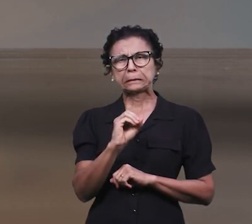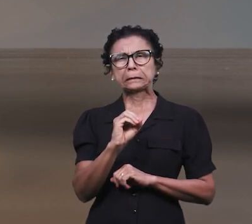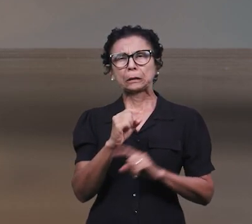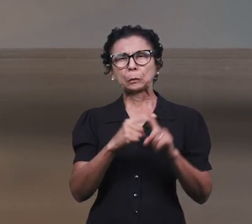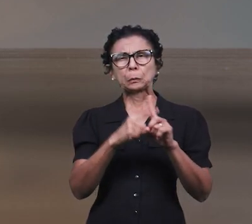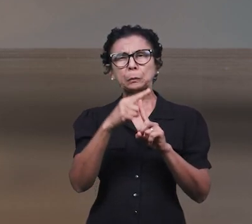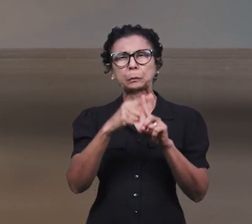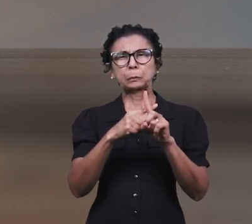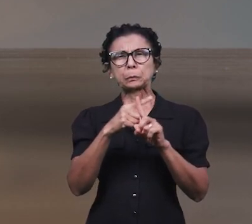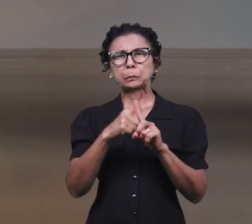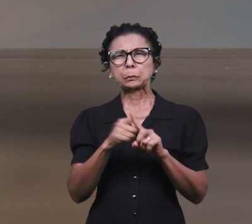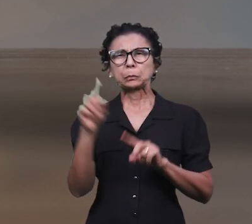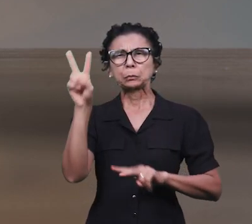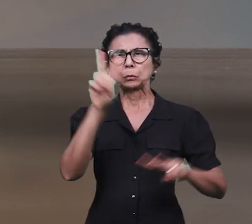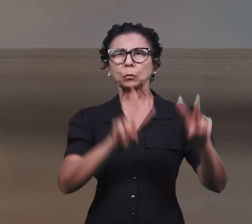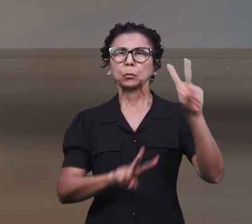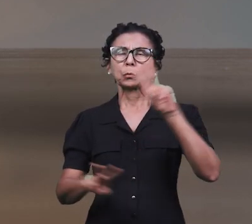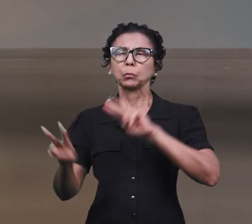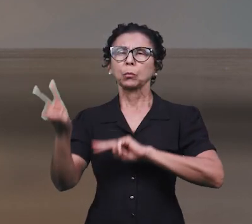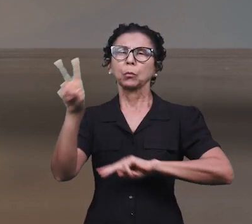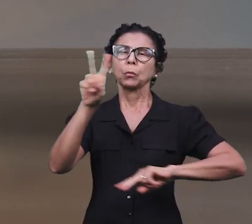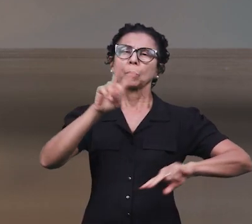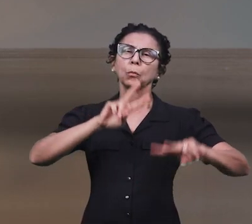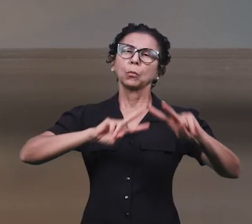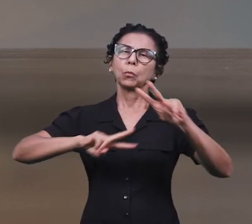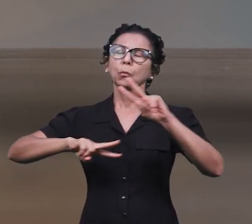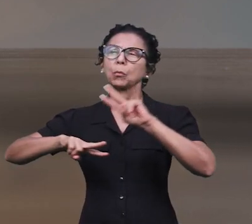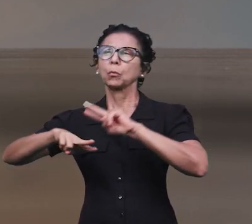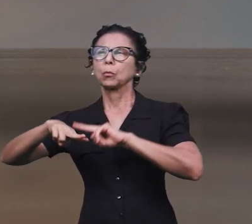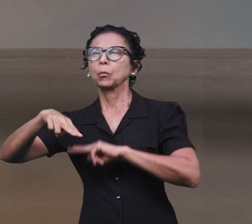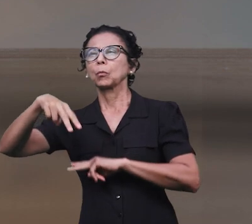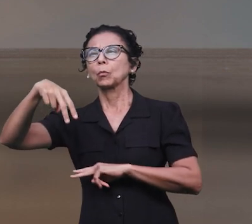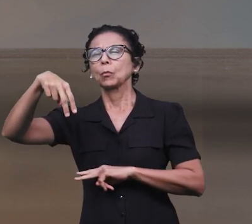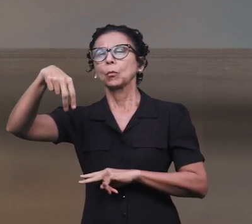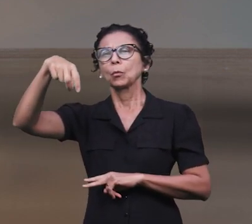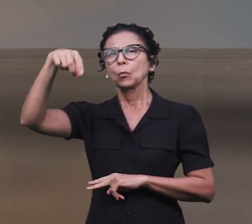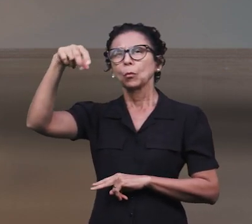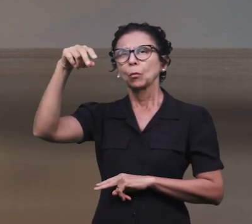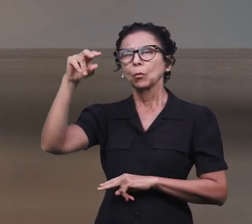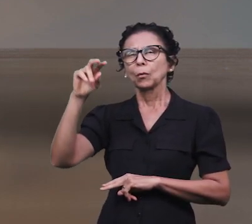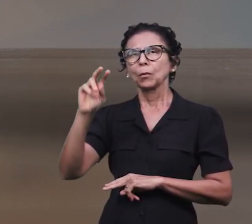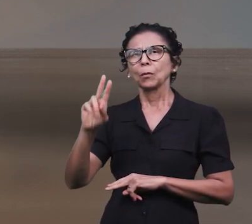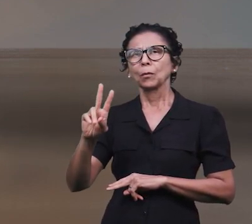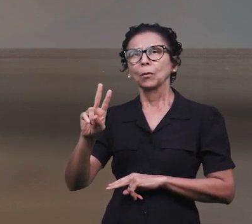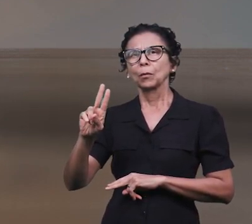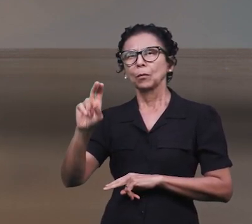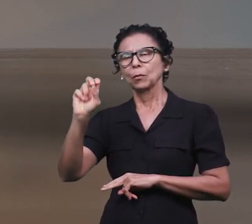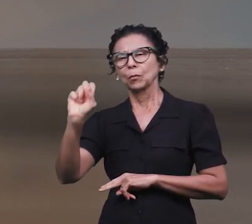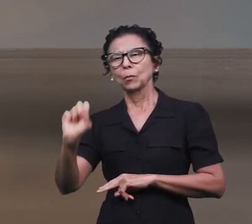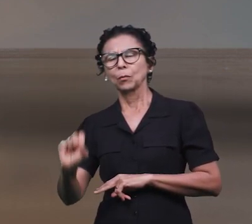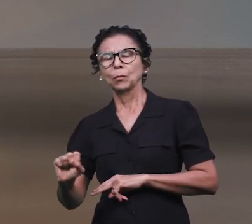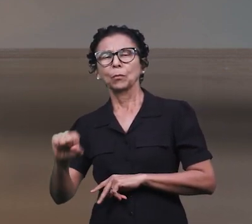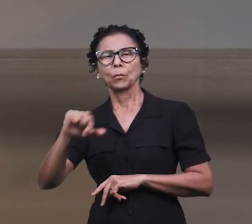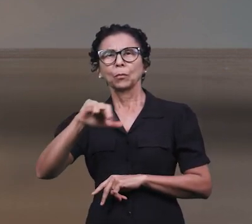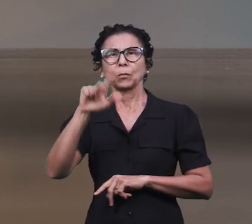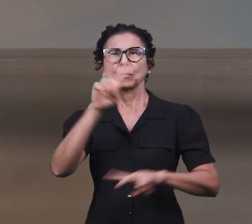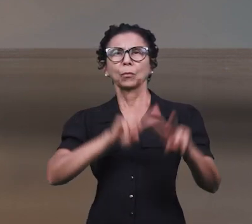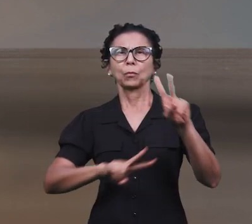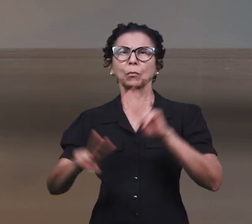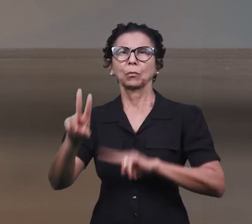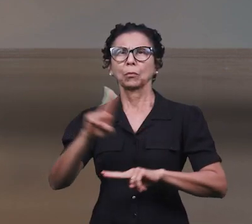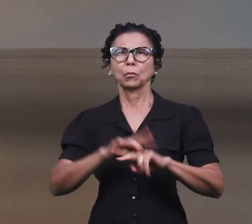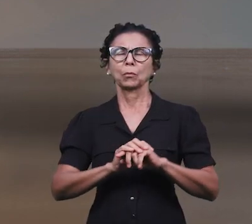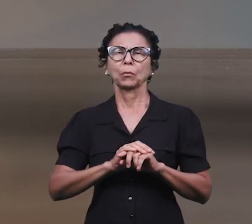moderados, soprando de norte-nordeste. A noite será clara e a temperatura deve cair para aproximadamente 18 graus. Parece um